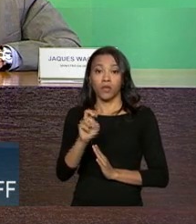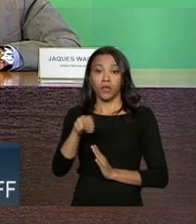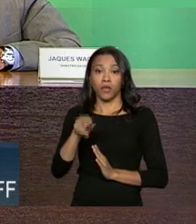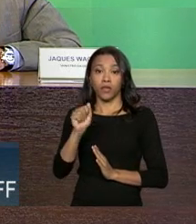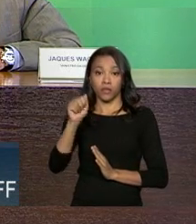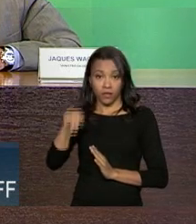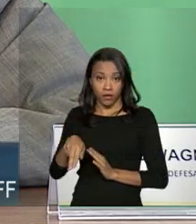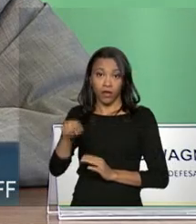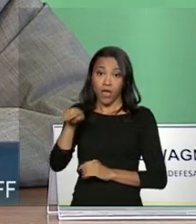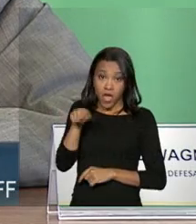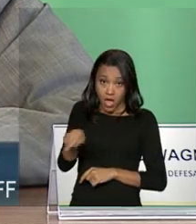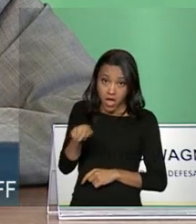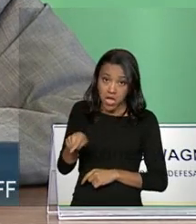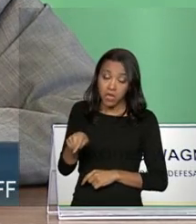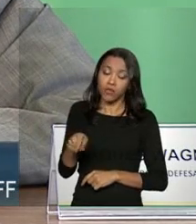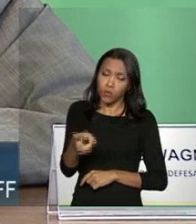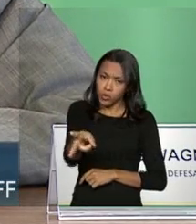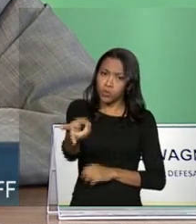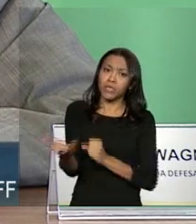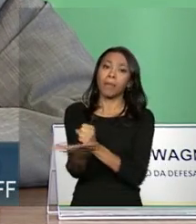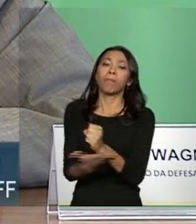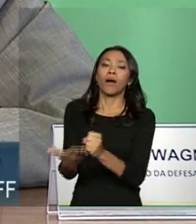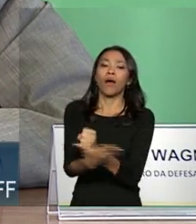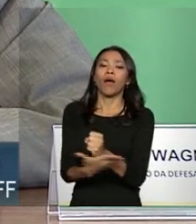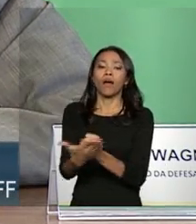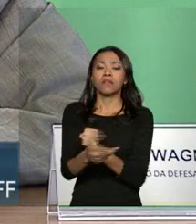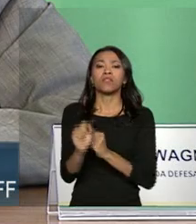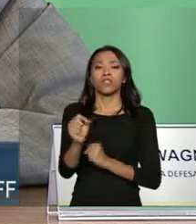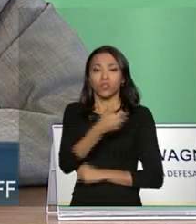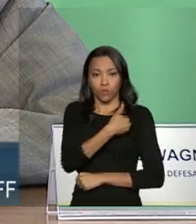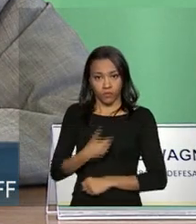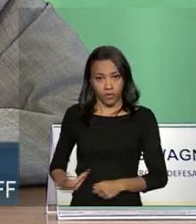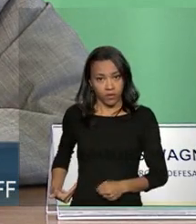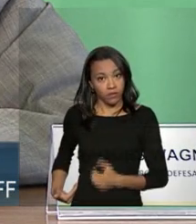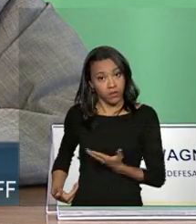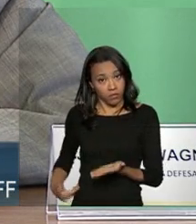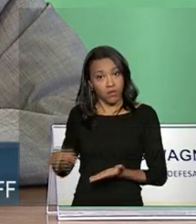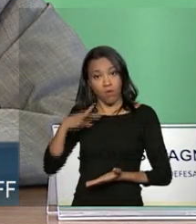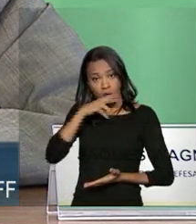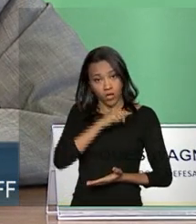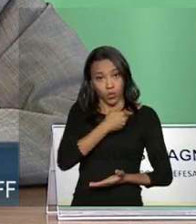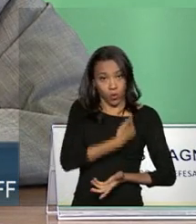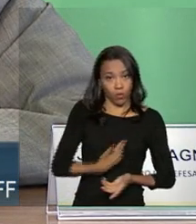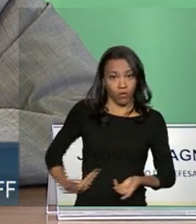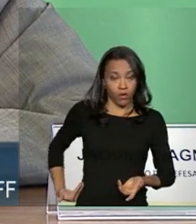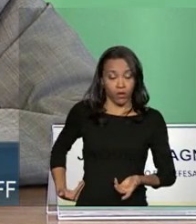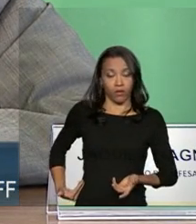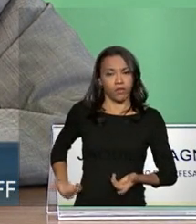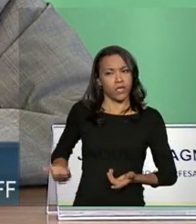declarando da base de sustentação de governo. Então, eu acho que a relação com ele